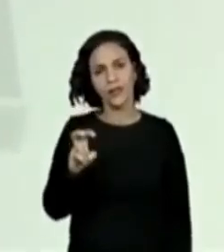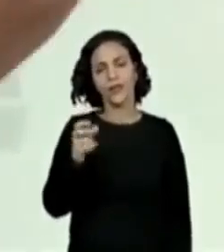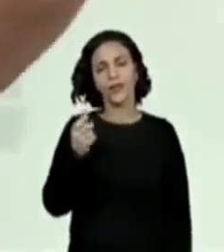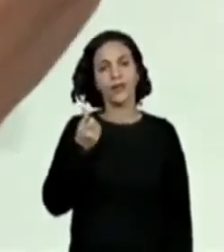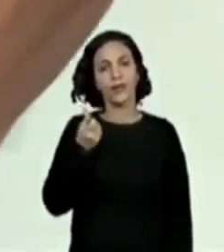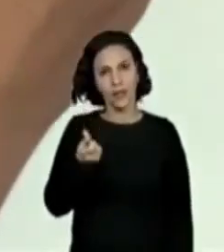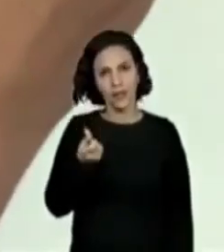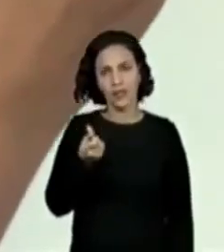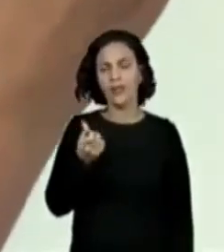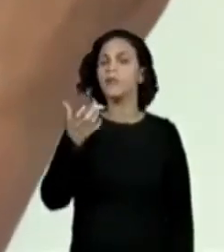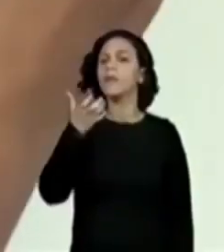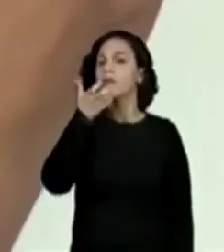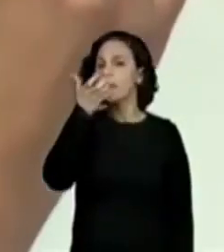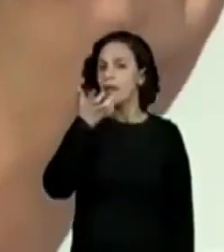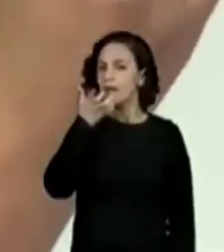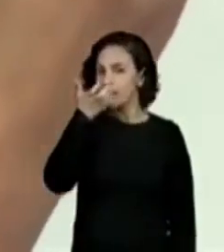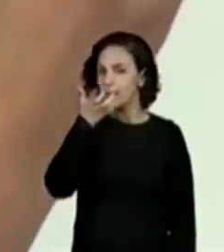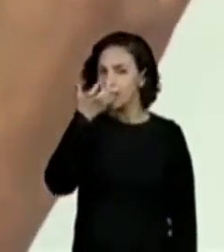1, 2, 3, 4, 5, 6 maçãs